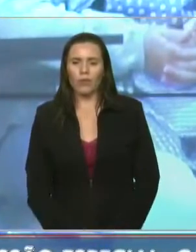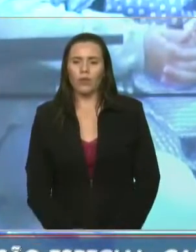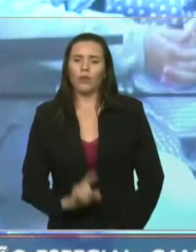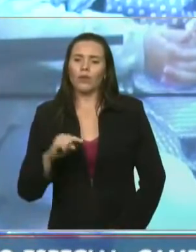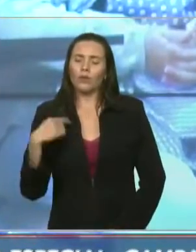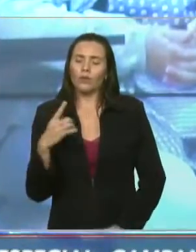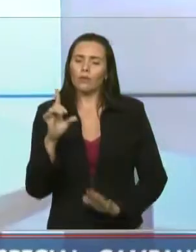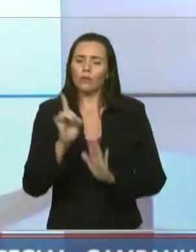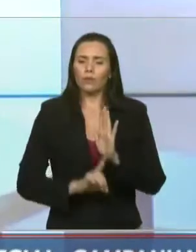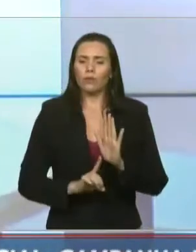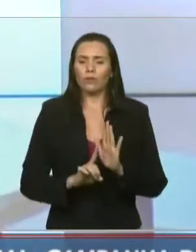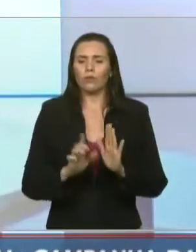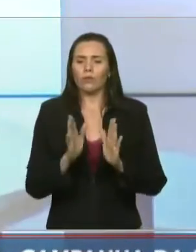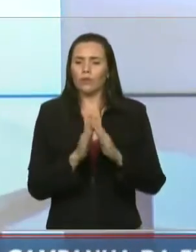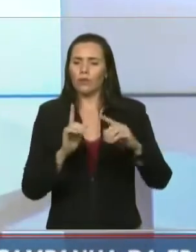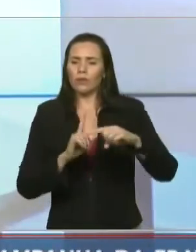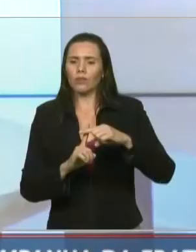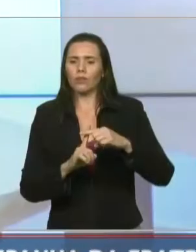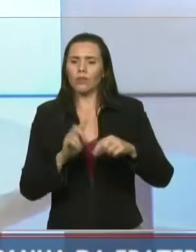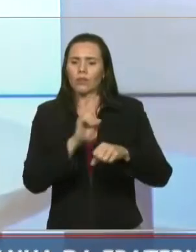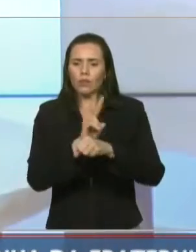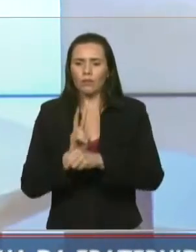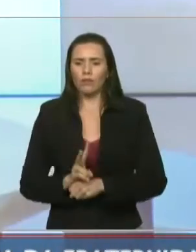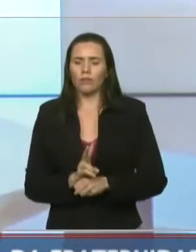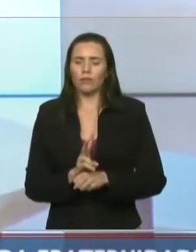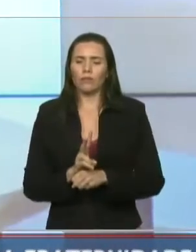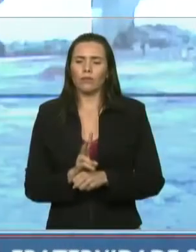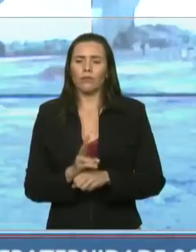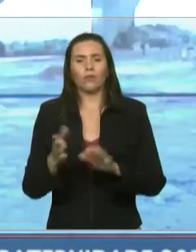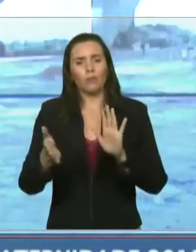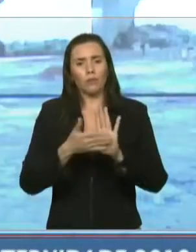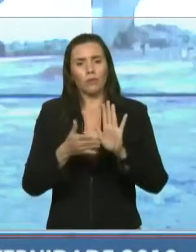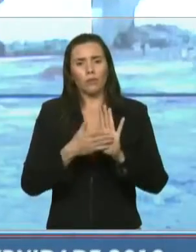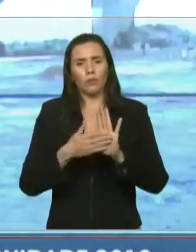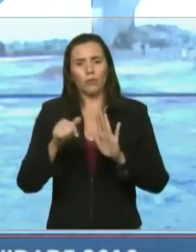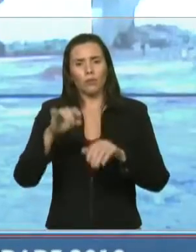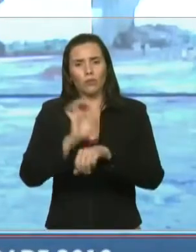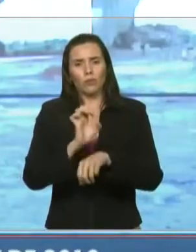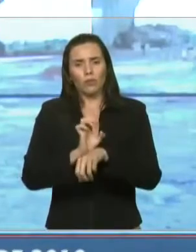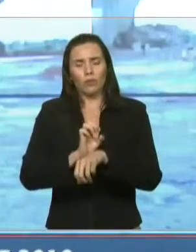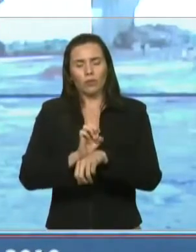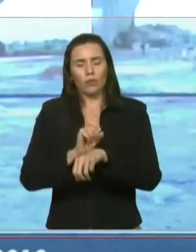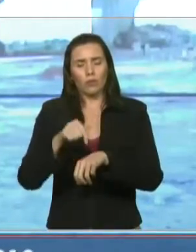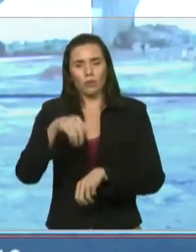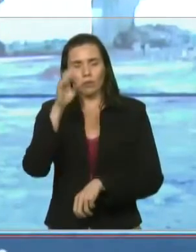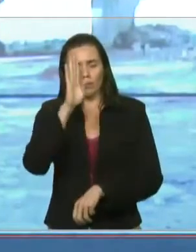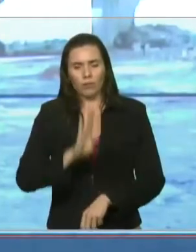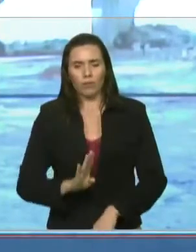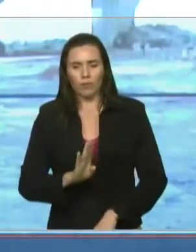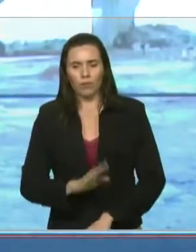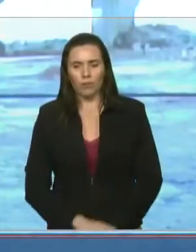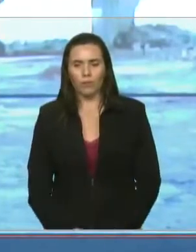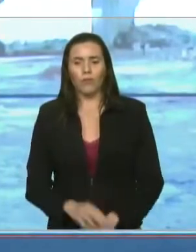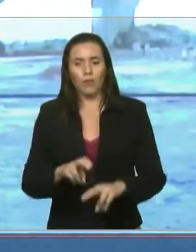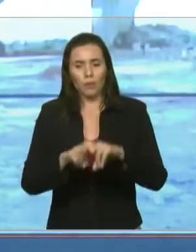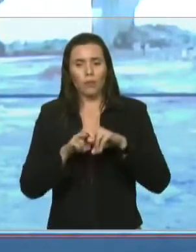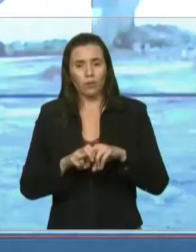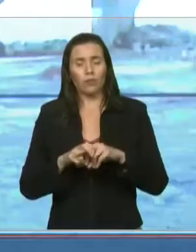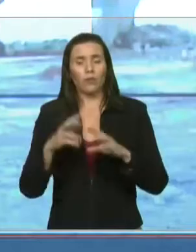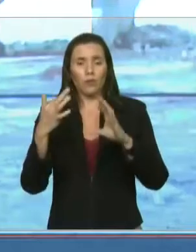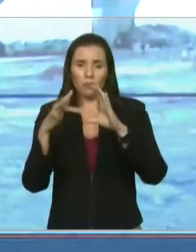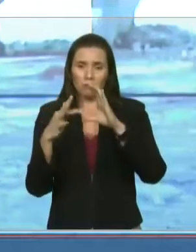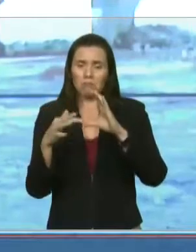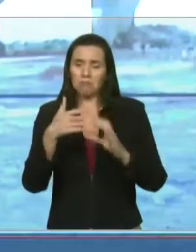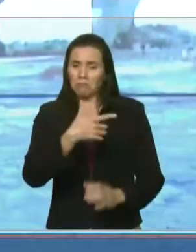nós, quanto igreja, defendemos e propomos para o Estado brasileiro. Por isso que é muito bom que o tema da campanha da Fraternidade esse ano traga esse